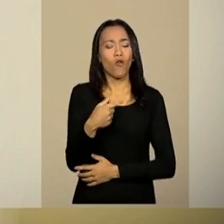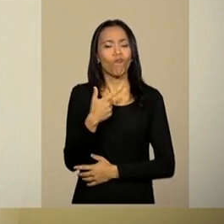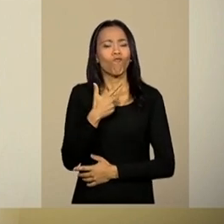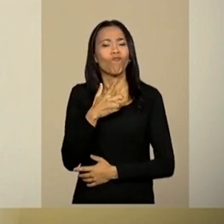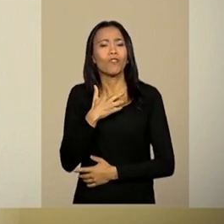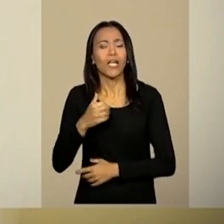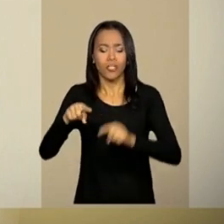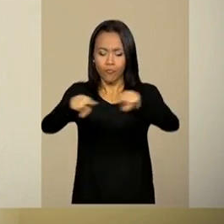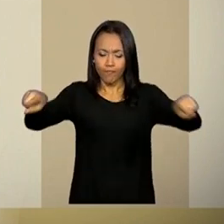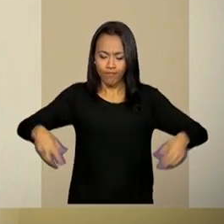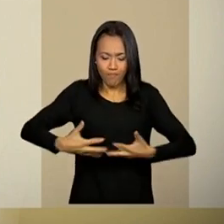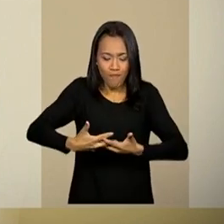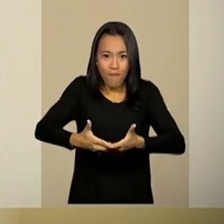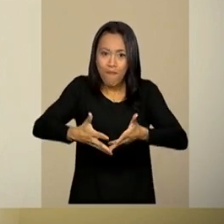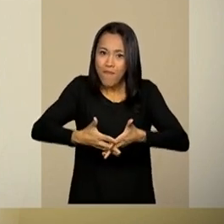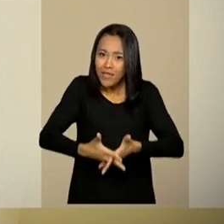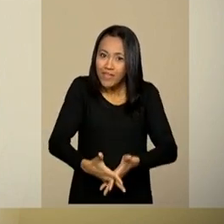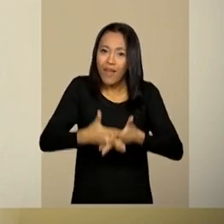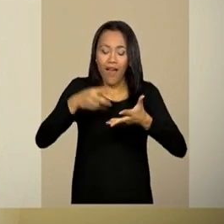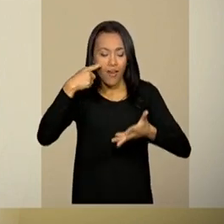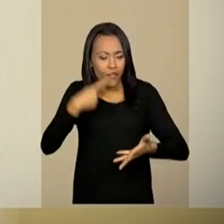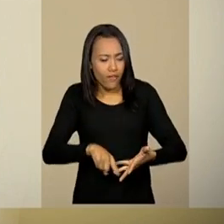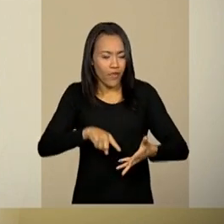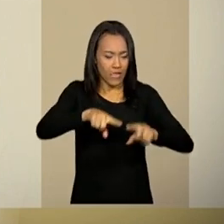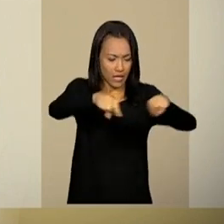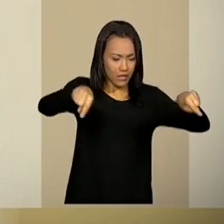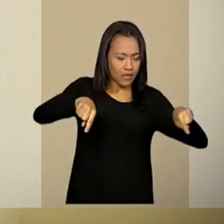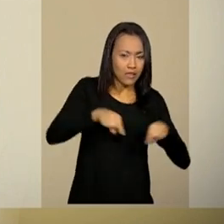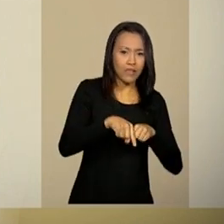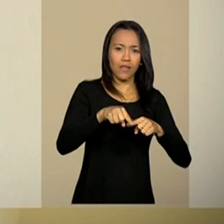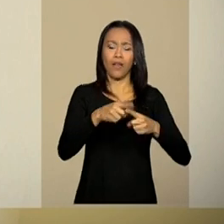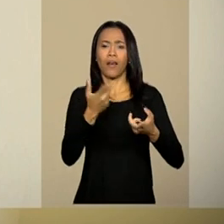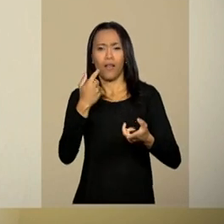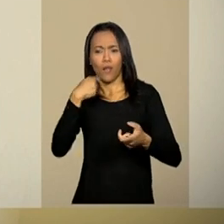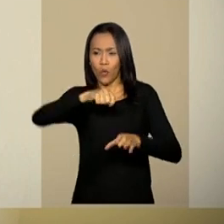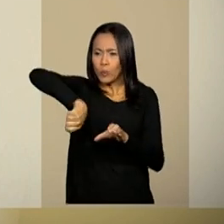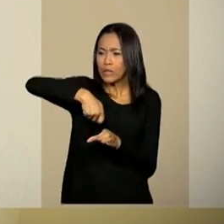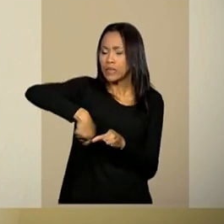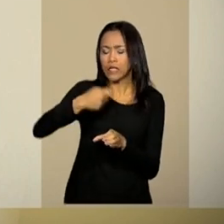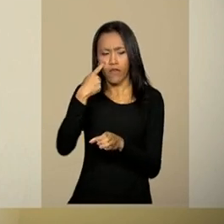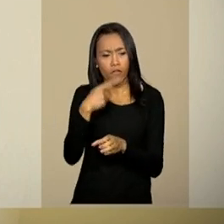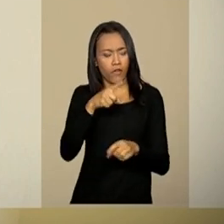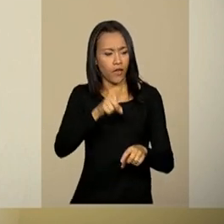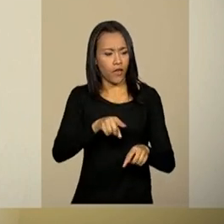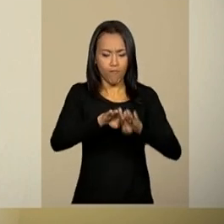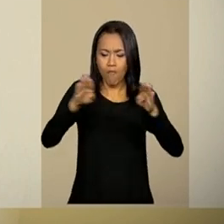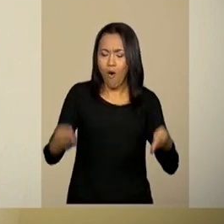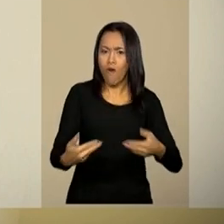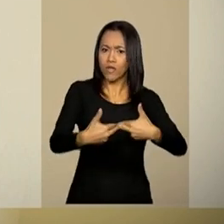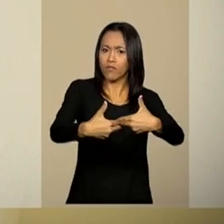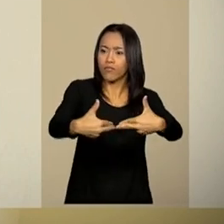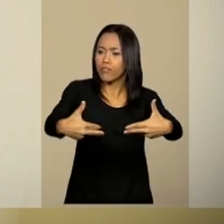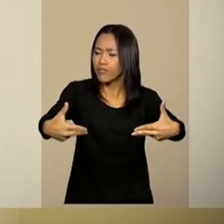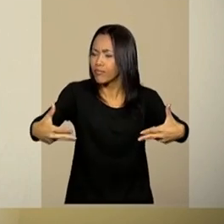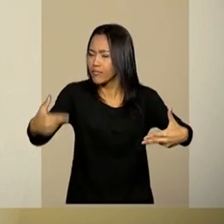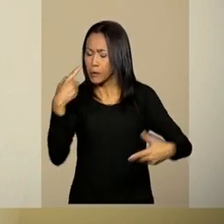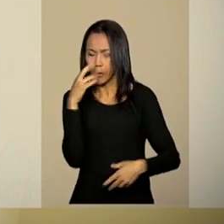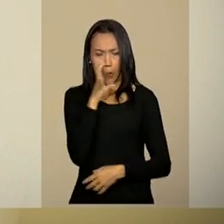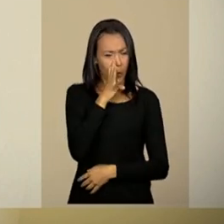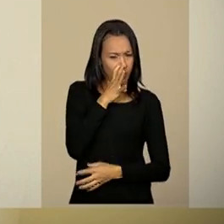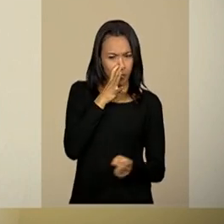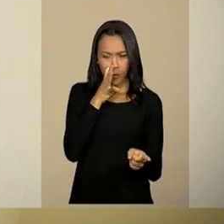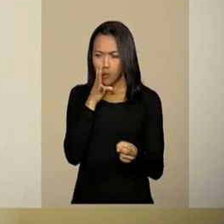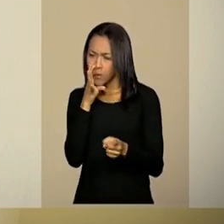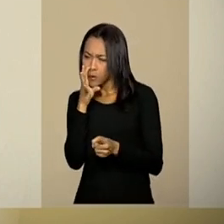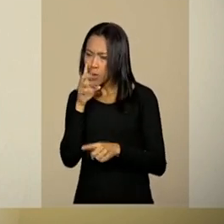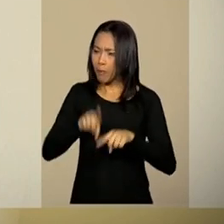berçário nas salas nos banheiros na cozinha olhar os móveis os equipamentos olhar o